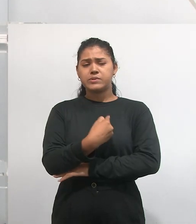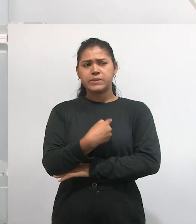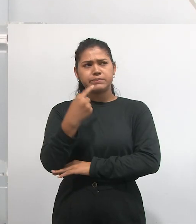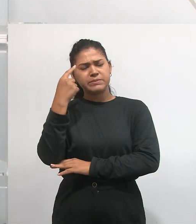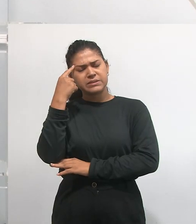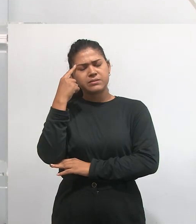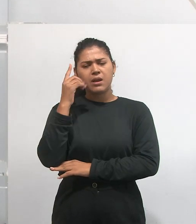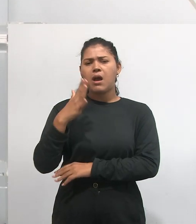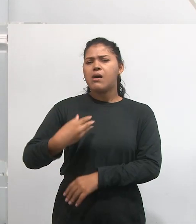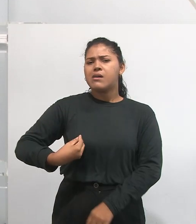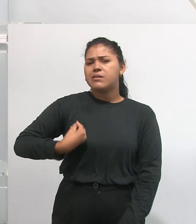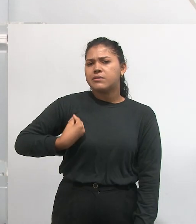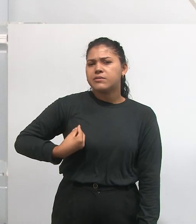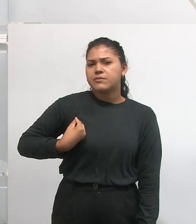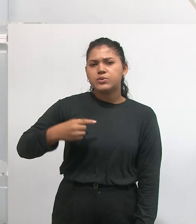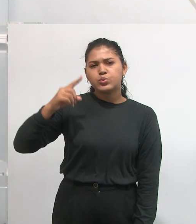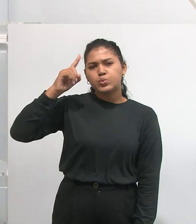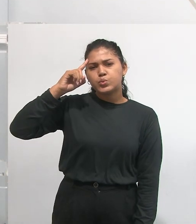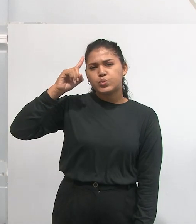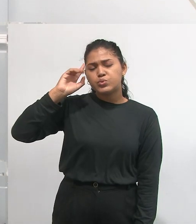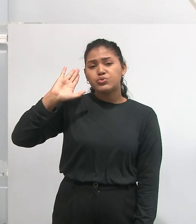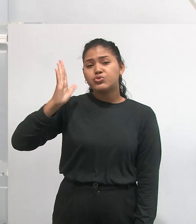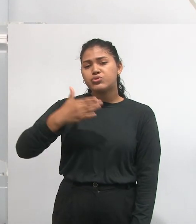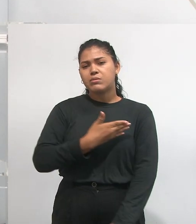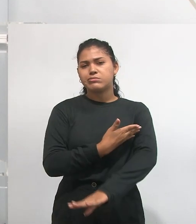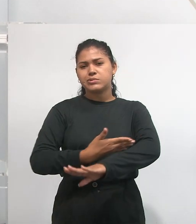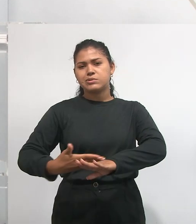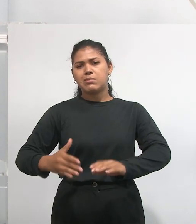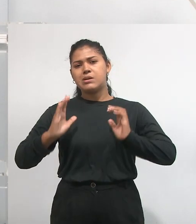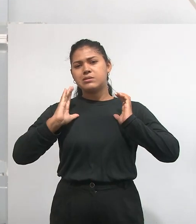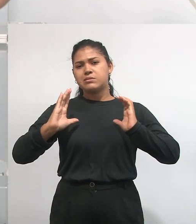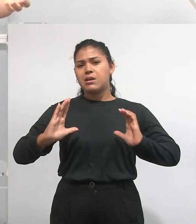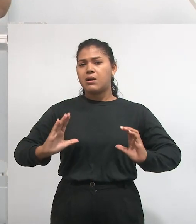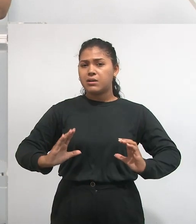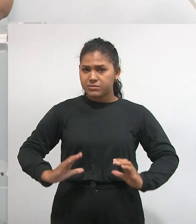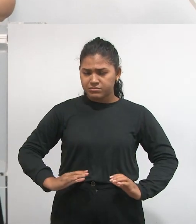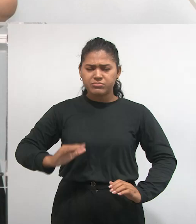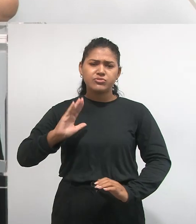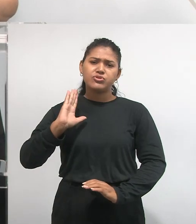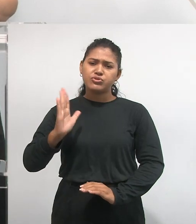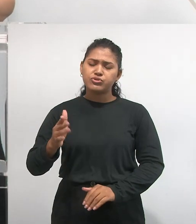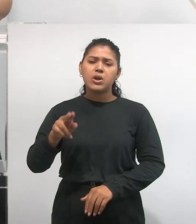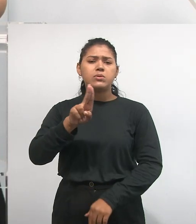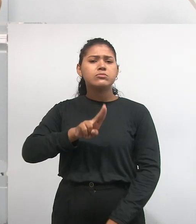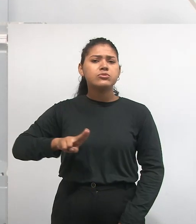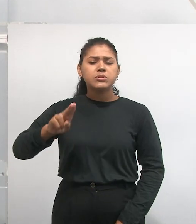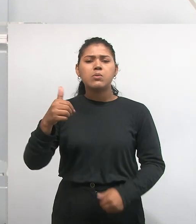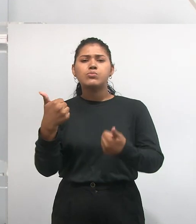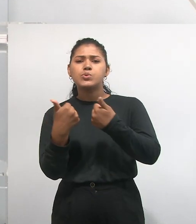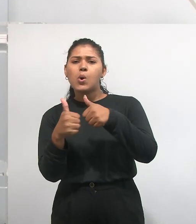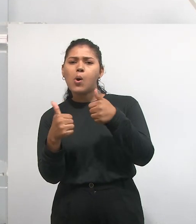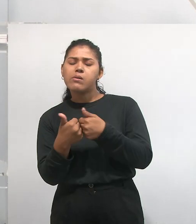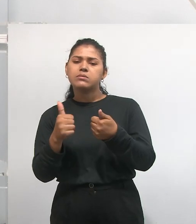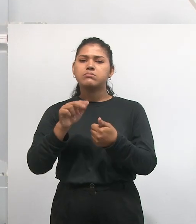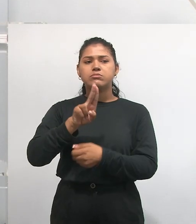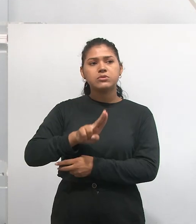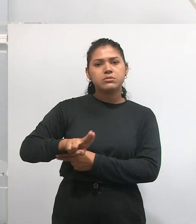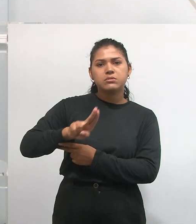vida cotidiana muito urbana, né? Nós precisamos de nos locomover por meio de transporte público,